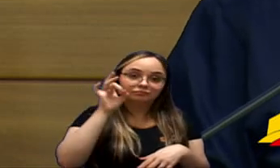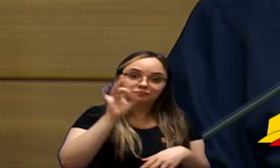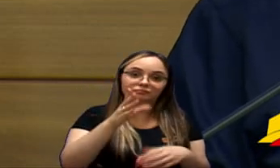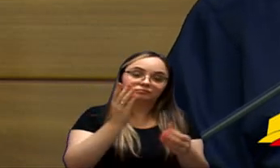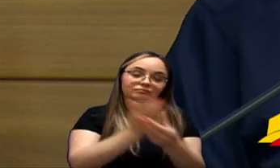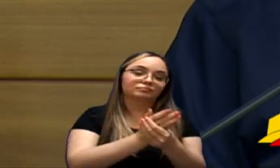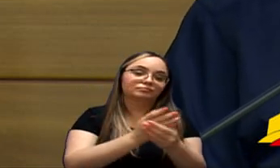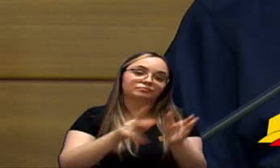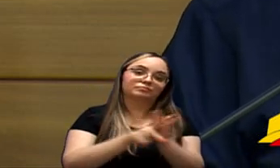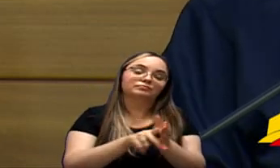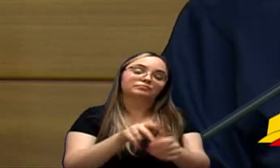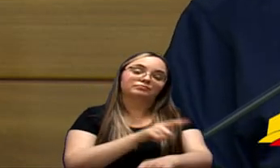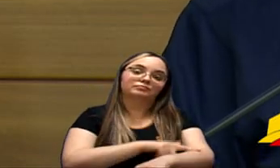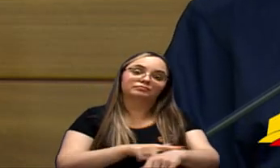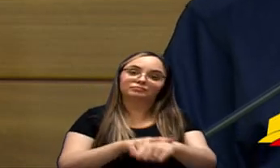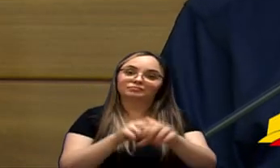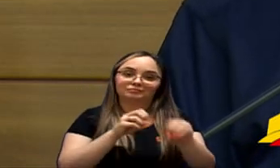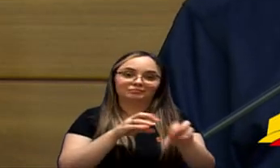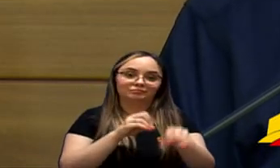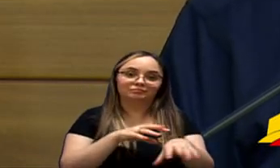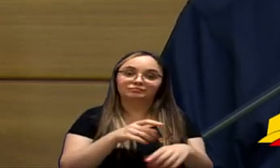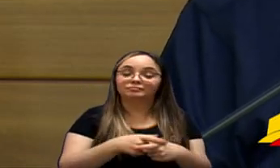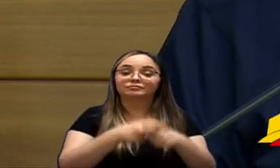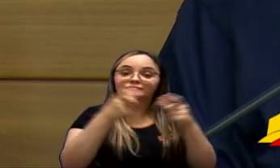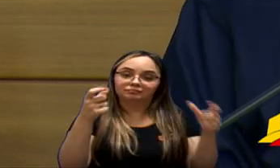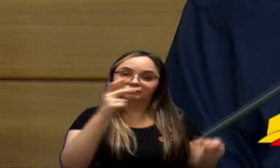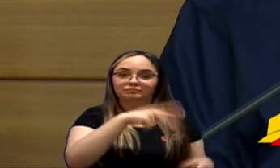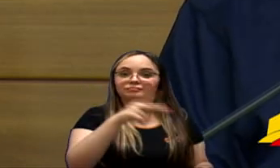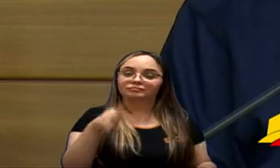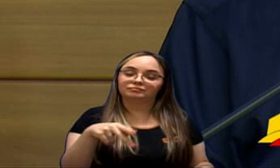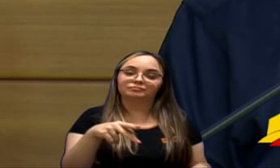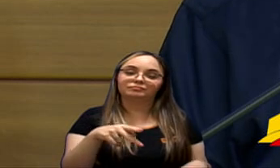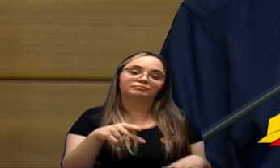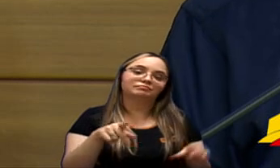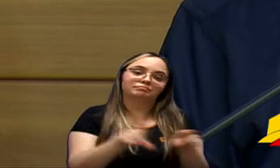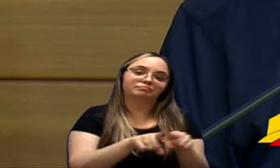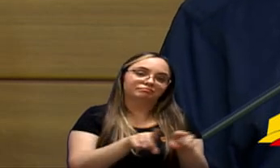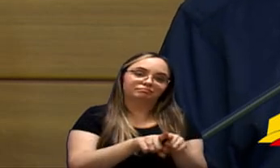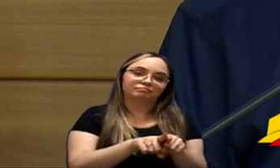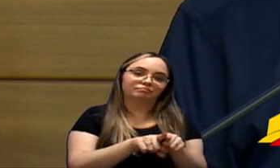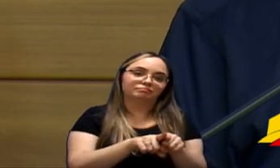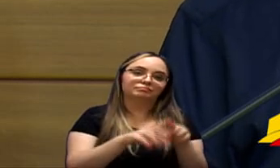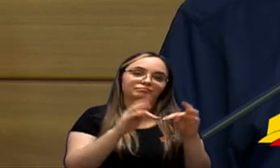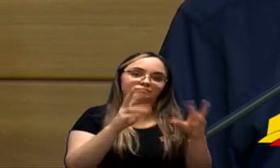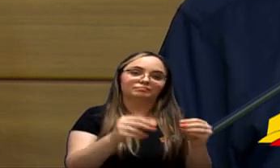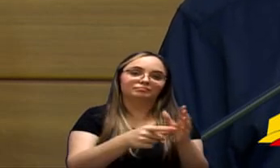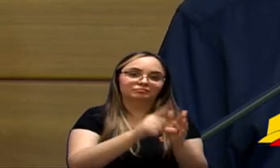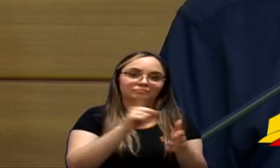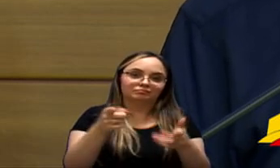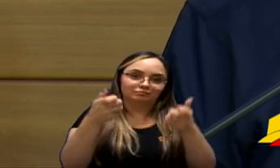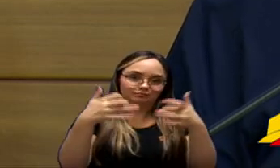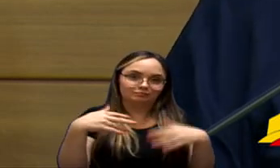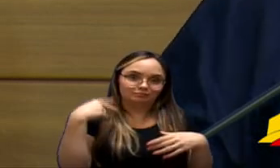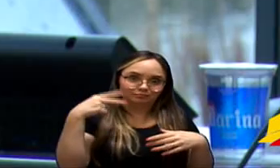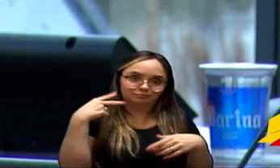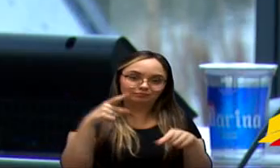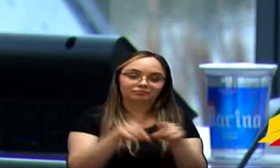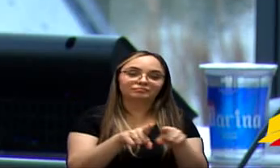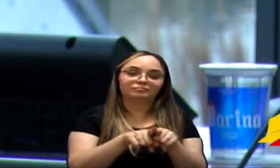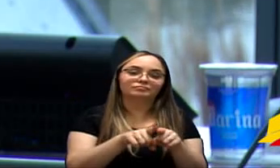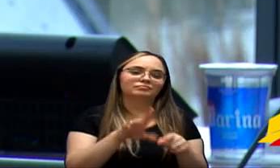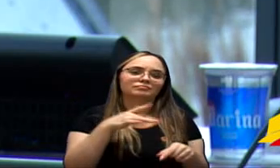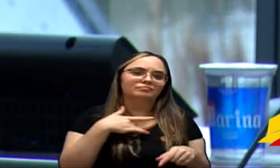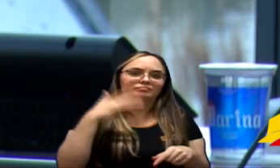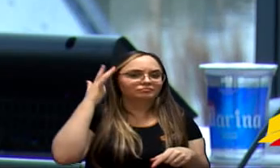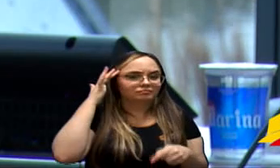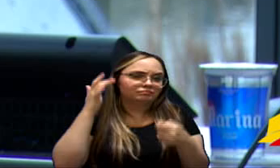da Secretaria de Educação, da maioria docentes, inclui-se as categorias que foram citadas pelas vereadoras. Então, eu não